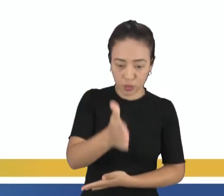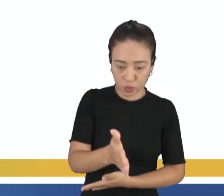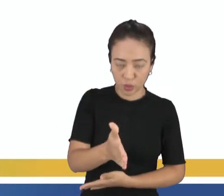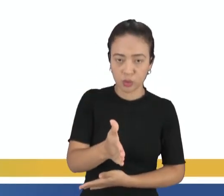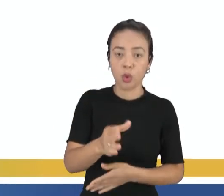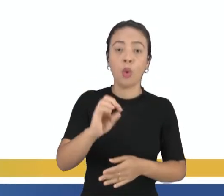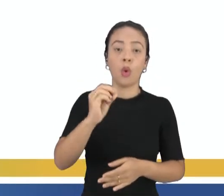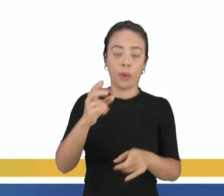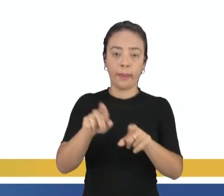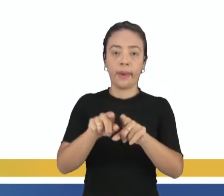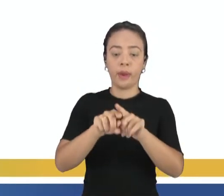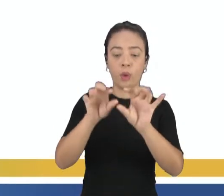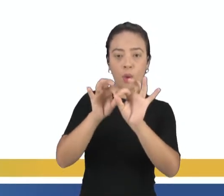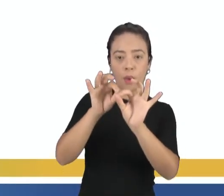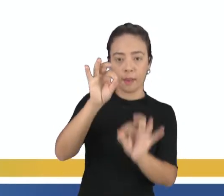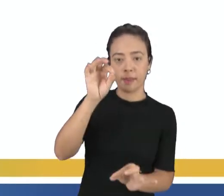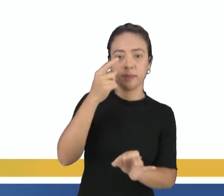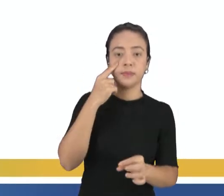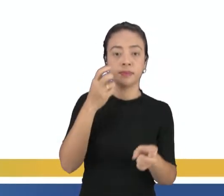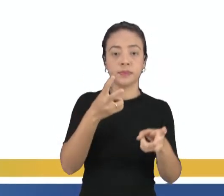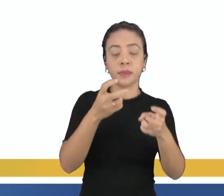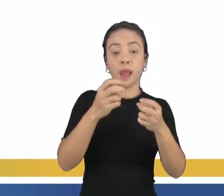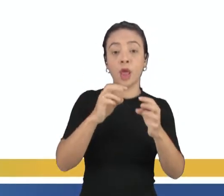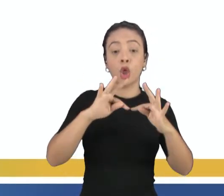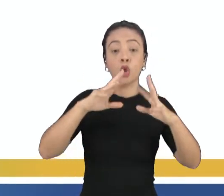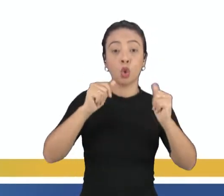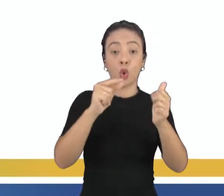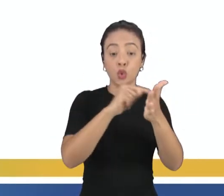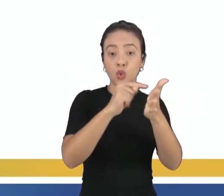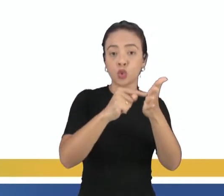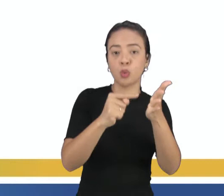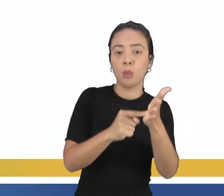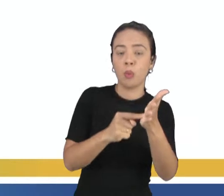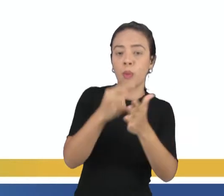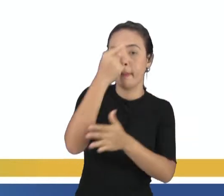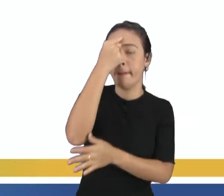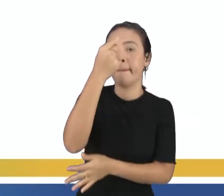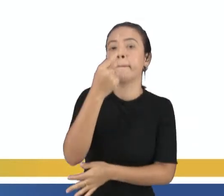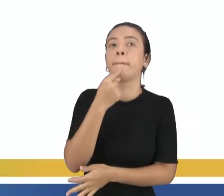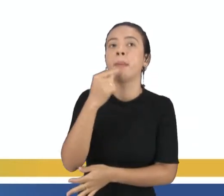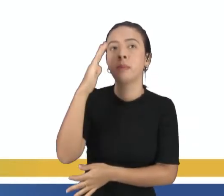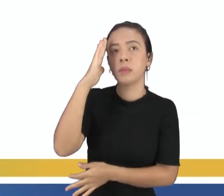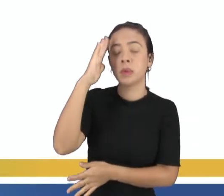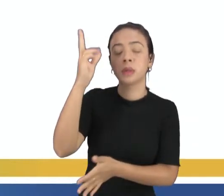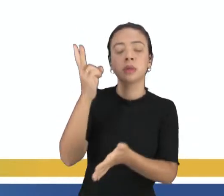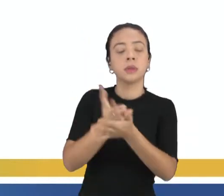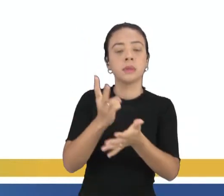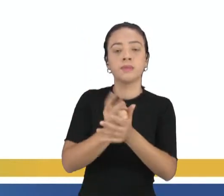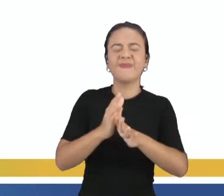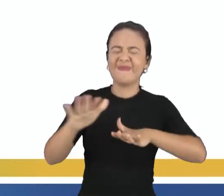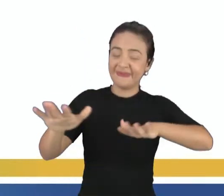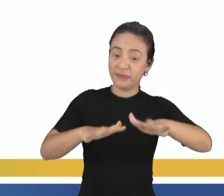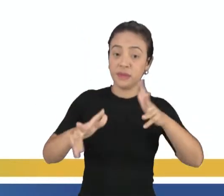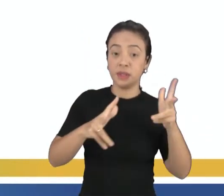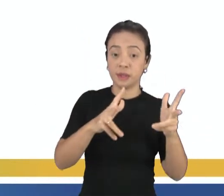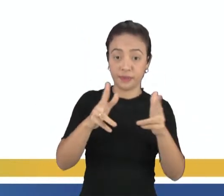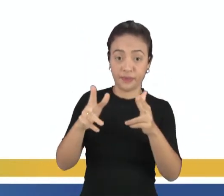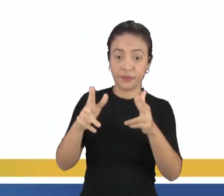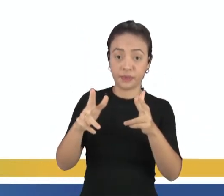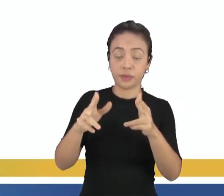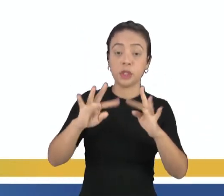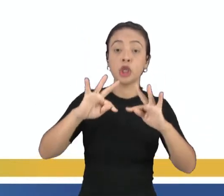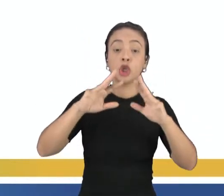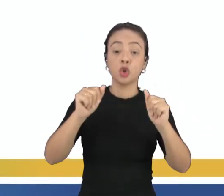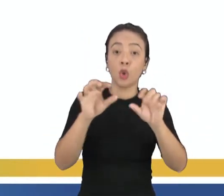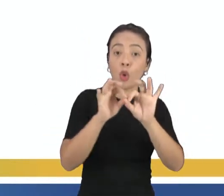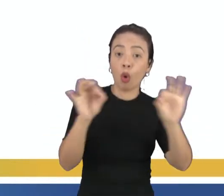sentido e comprimento. Todos os pontos da figura original são deslocados da mesma maneira, da mesma forma, e todos os segmentos de reta